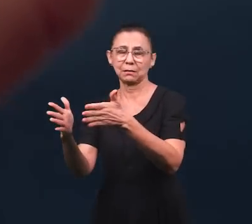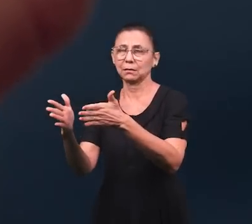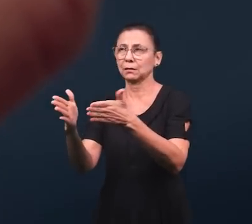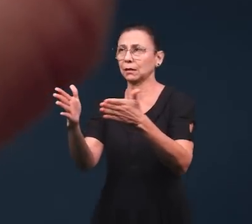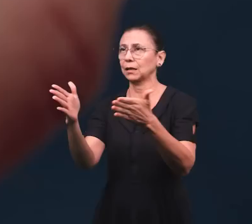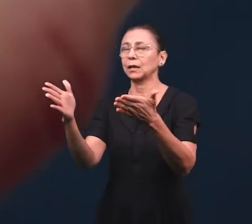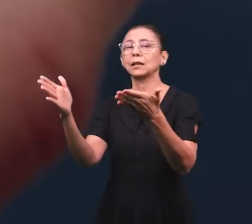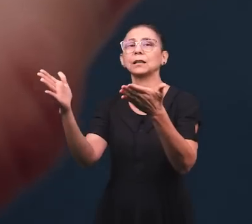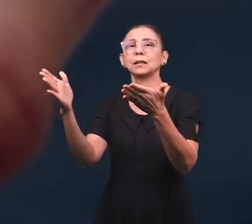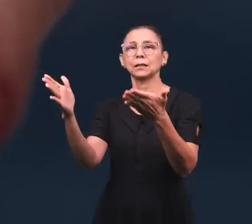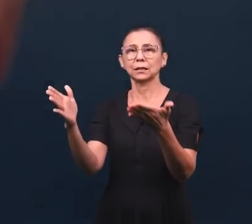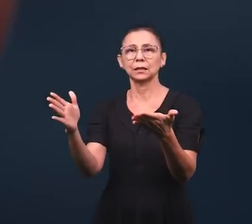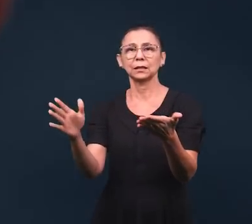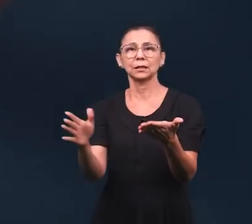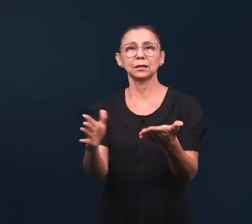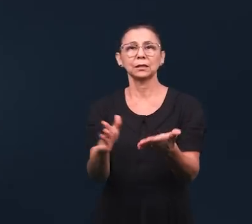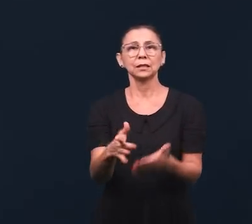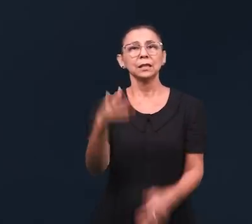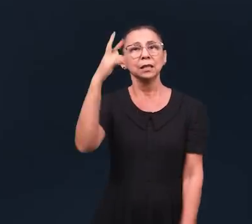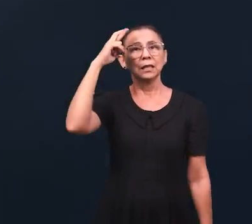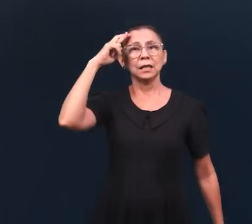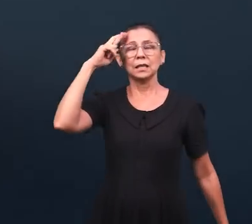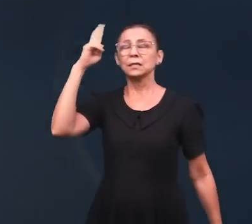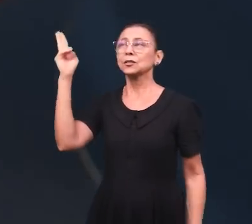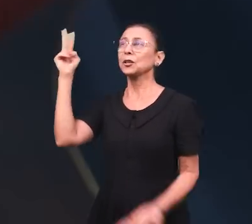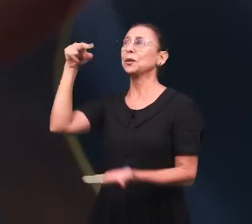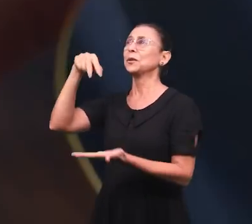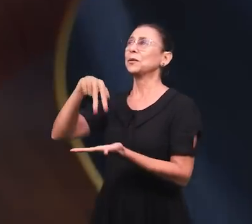a direção.